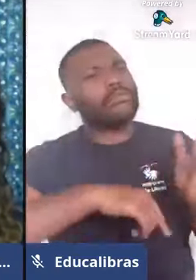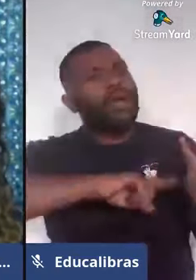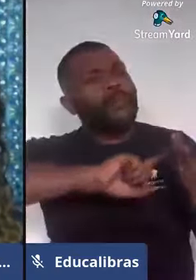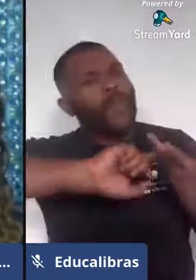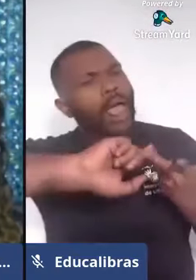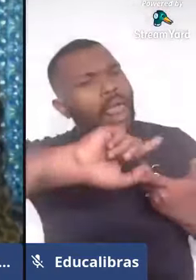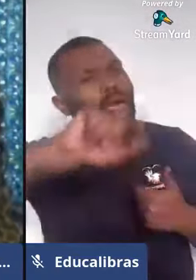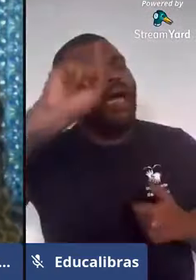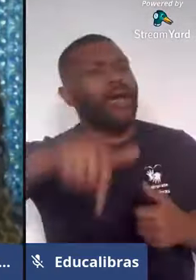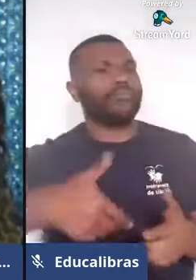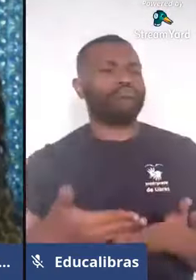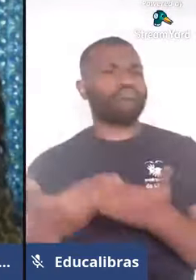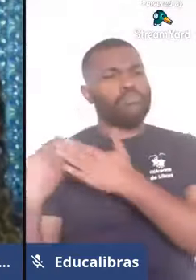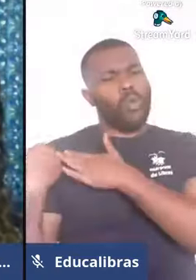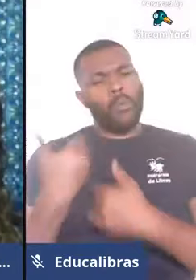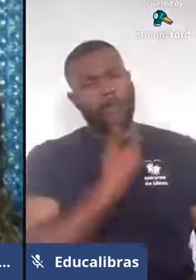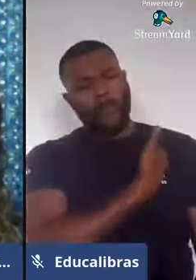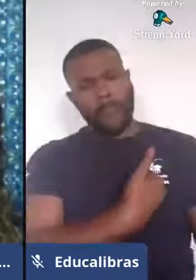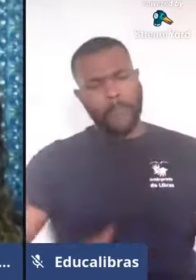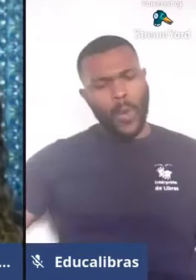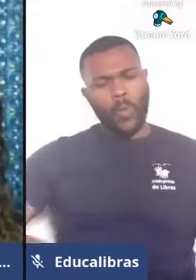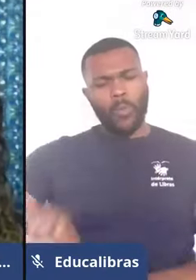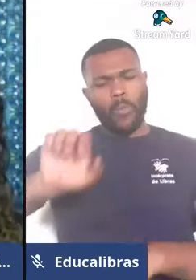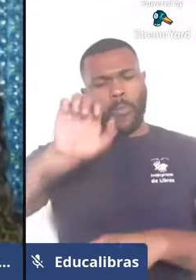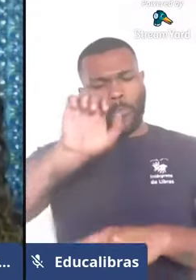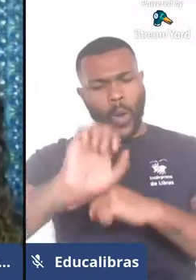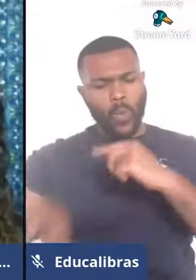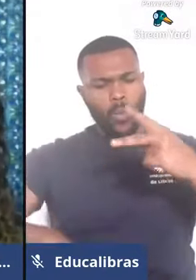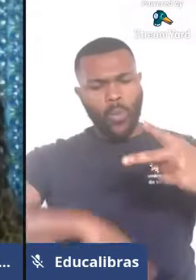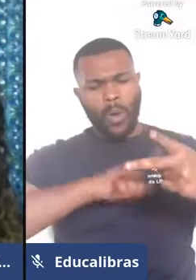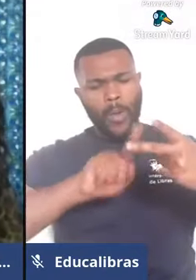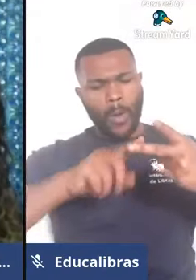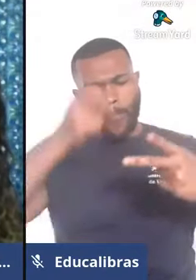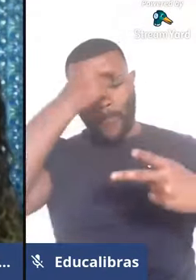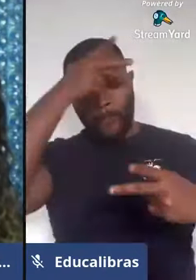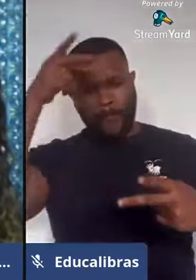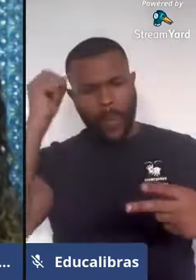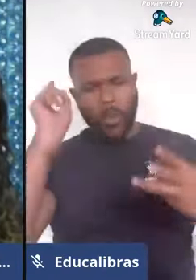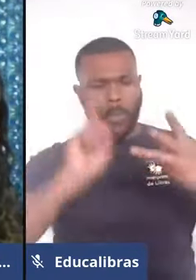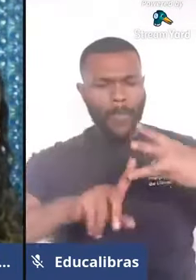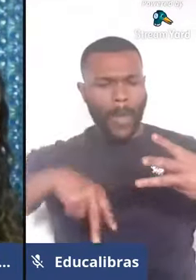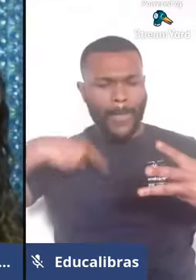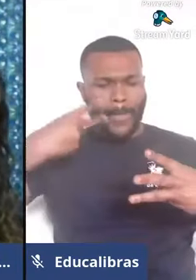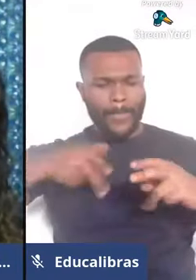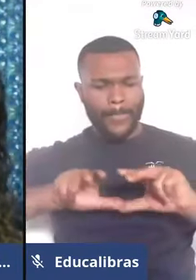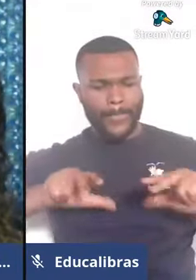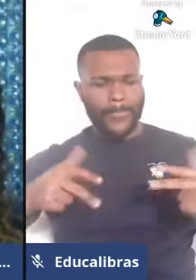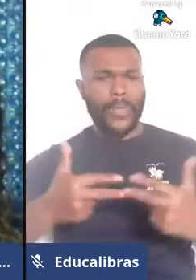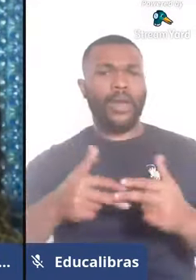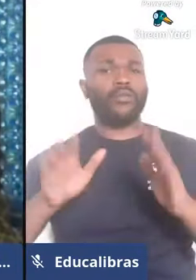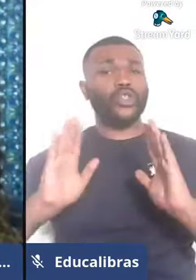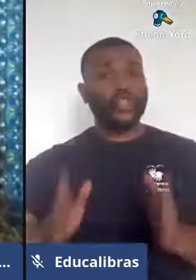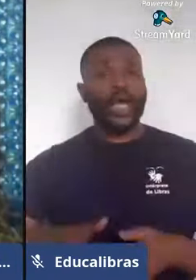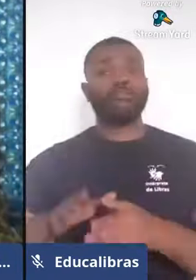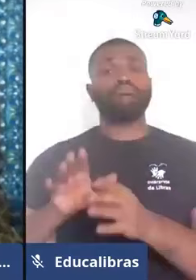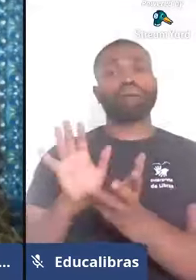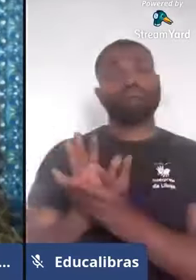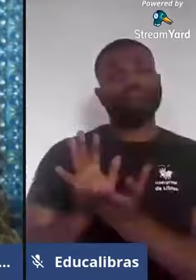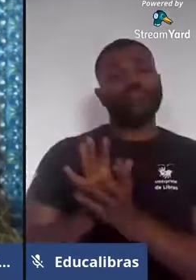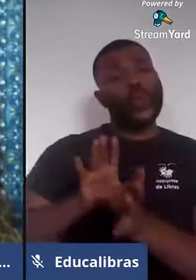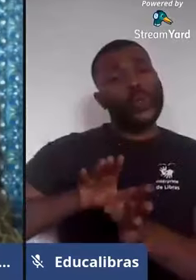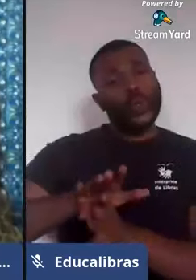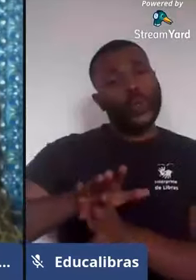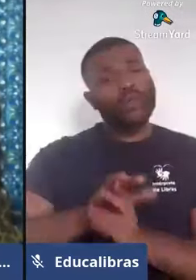governo como um todo, executivo, legislativo, que é o papel de escuta. Então, fortalecer o conselho, né, trazer as pessoas